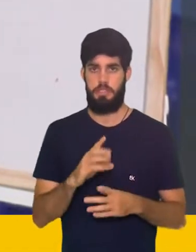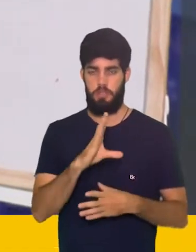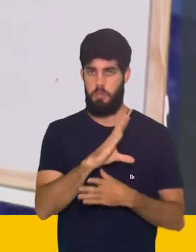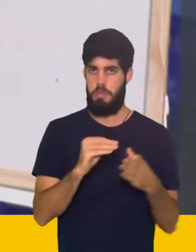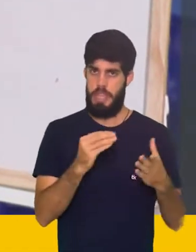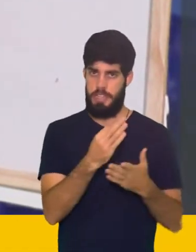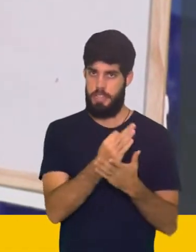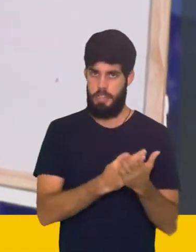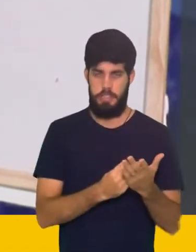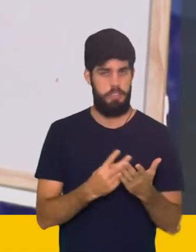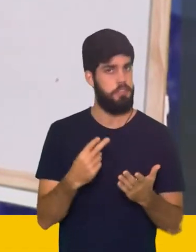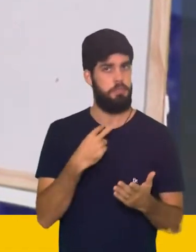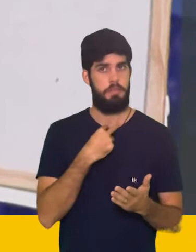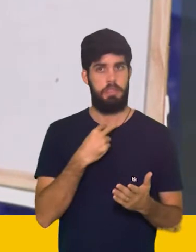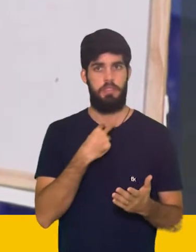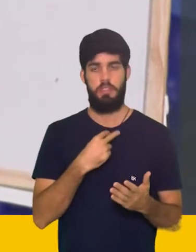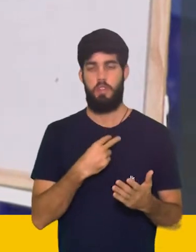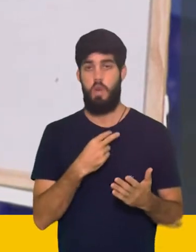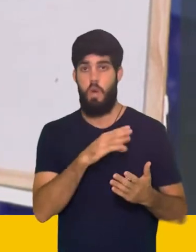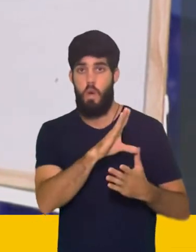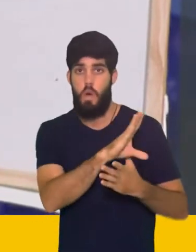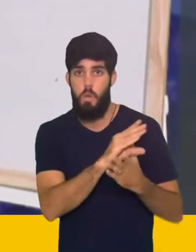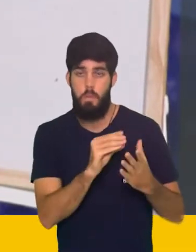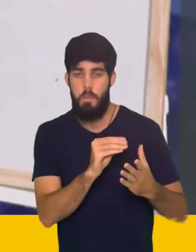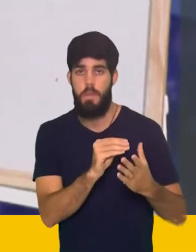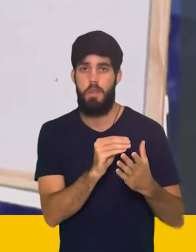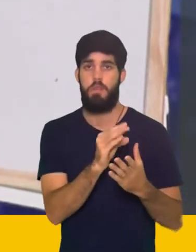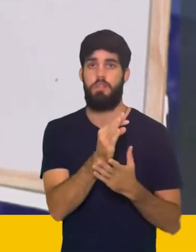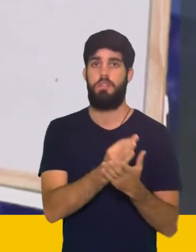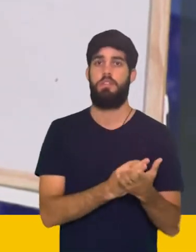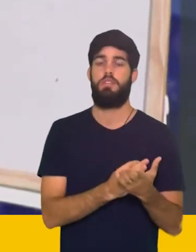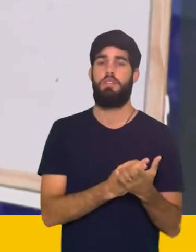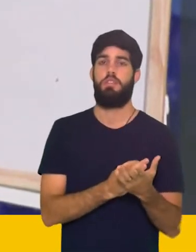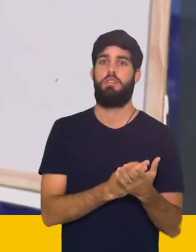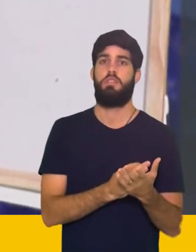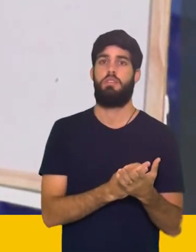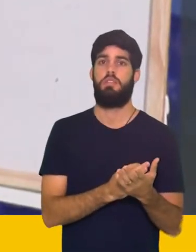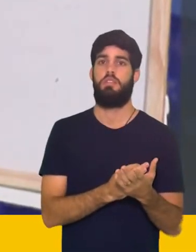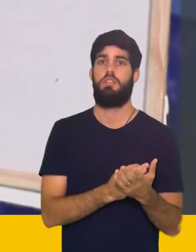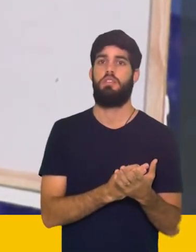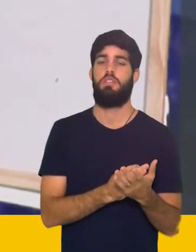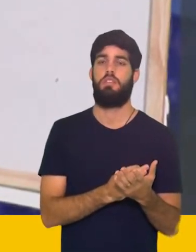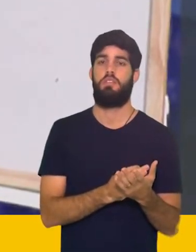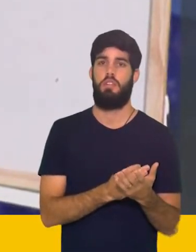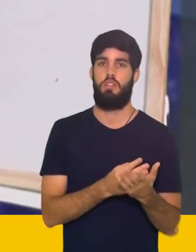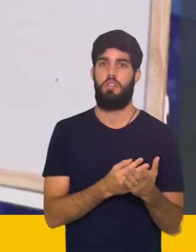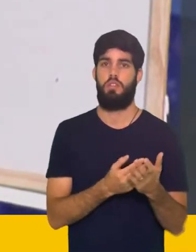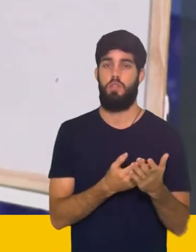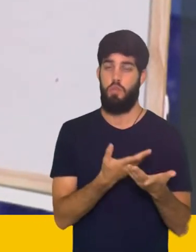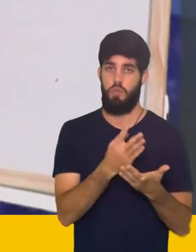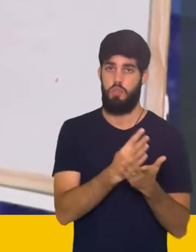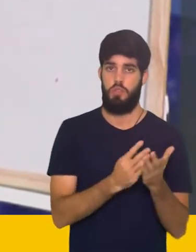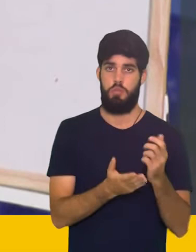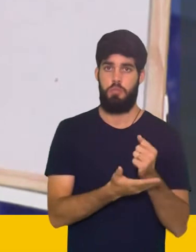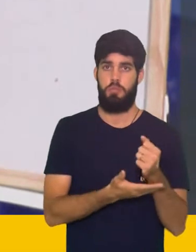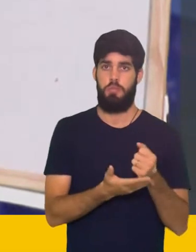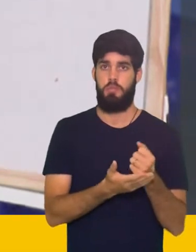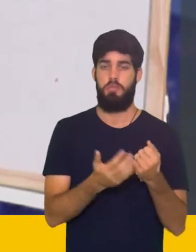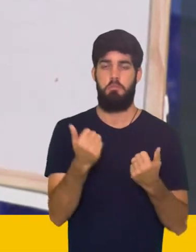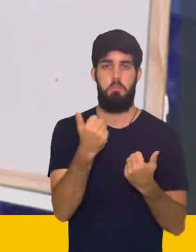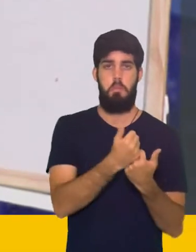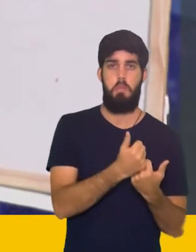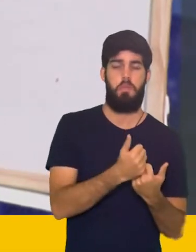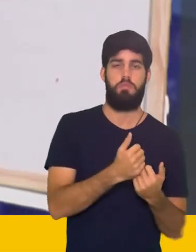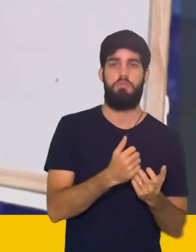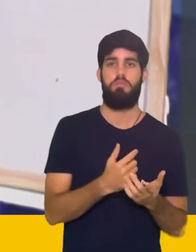texto eu já disse a você. Copiou parte do texto embasador, orientador, ou texto de apoio, como